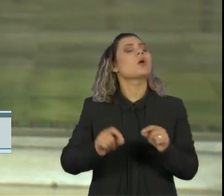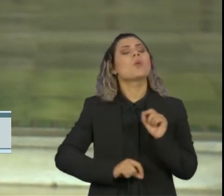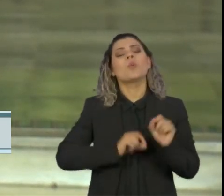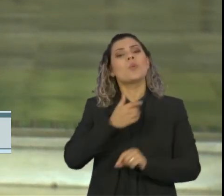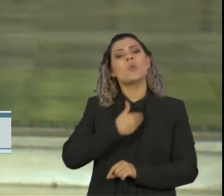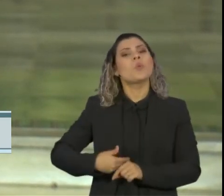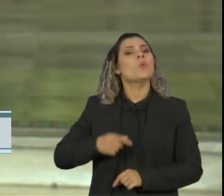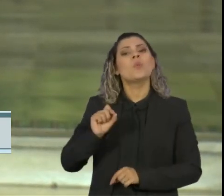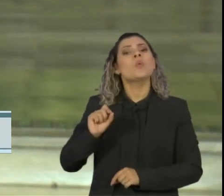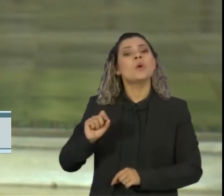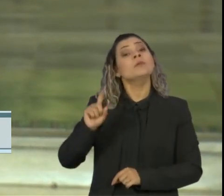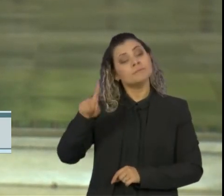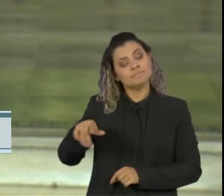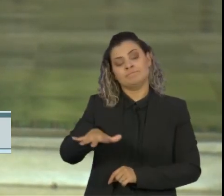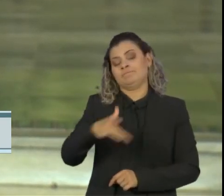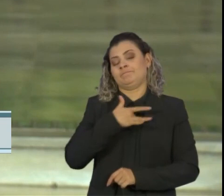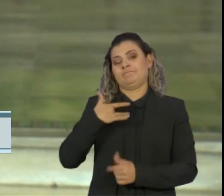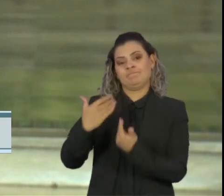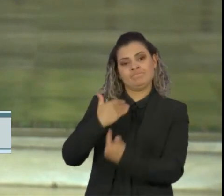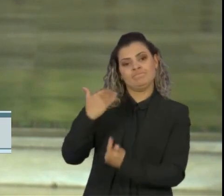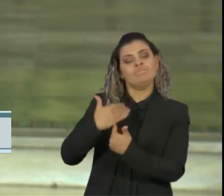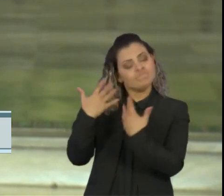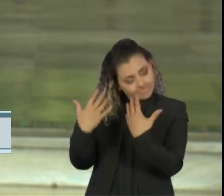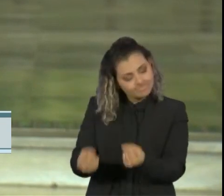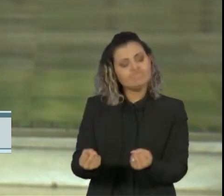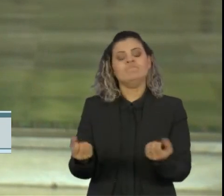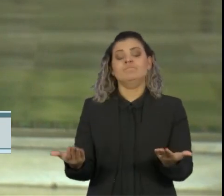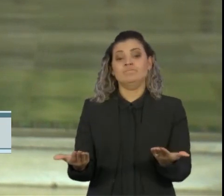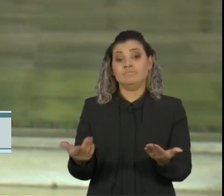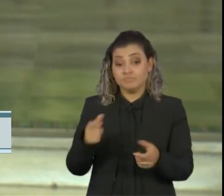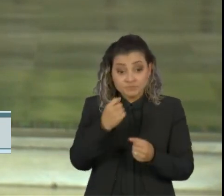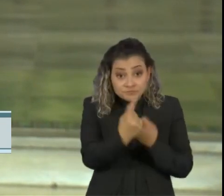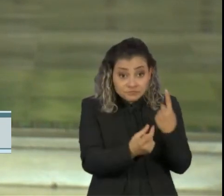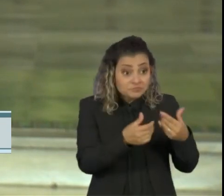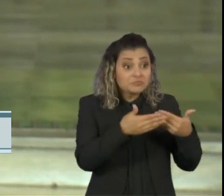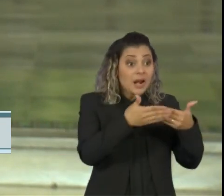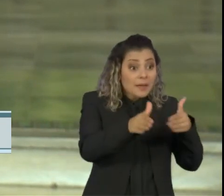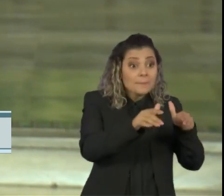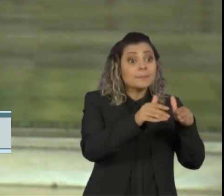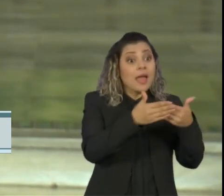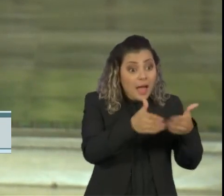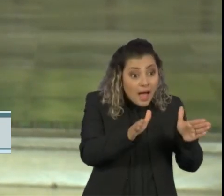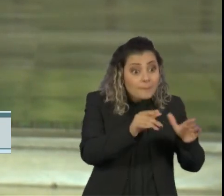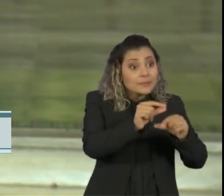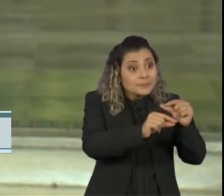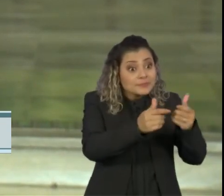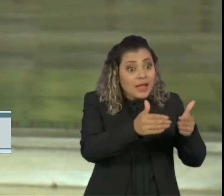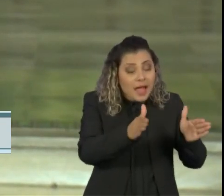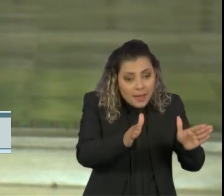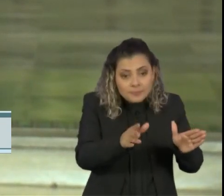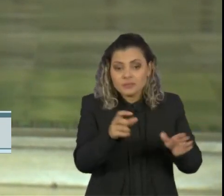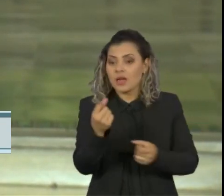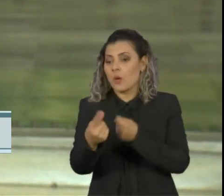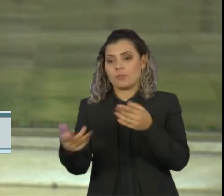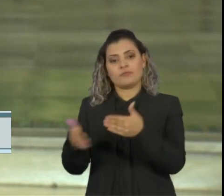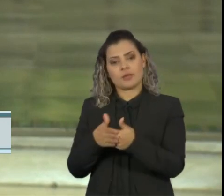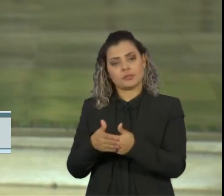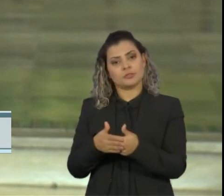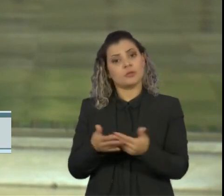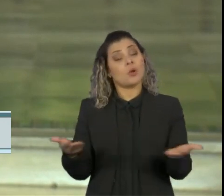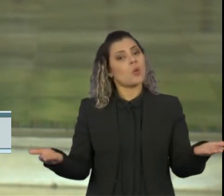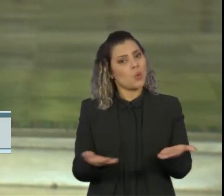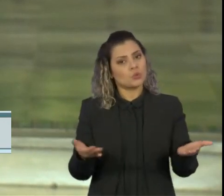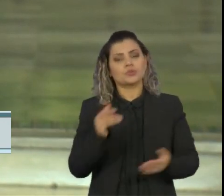São Paulo é a saúde, para aquelas que avançam e aquelas que regridem. Hoje,